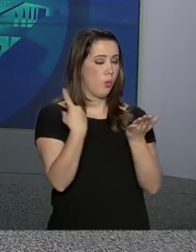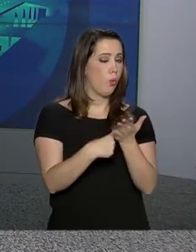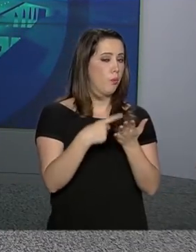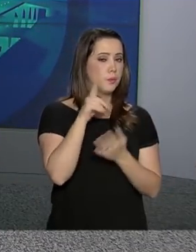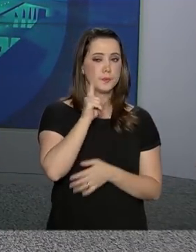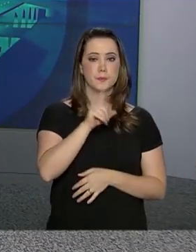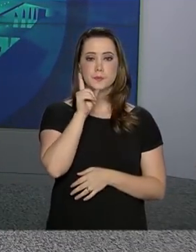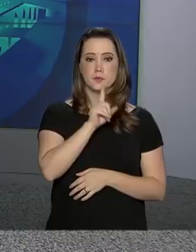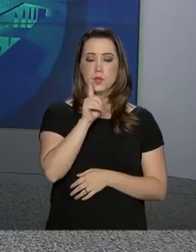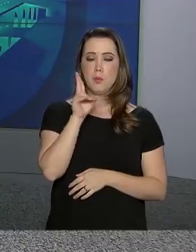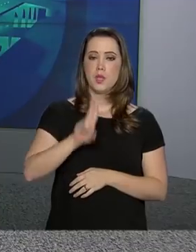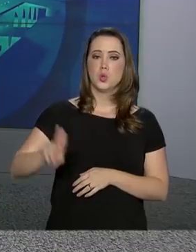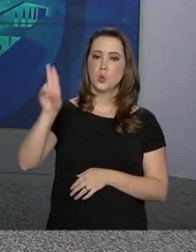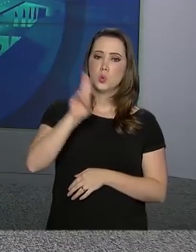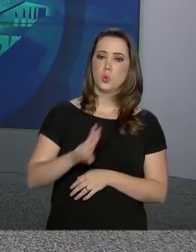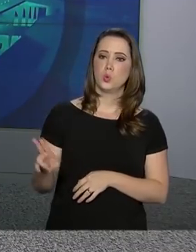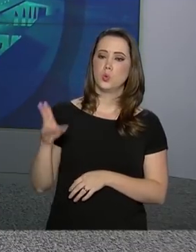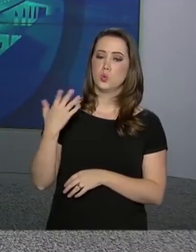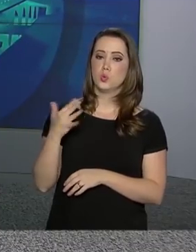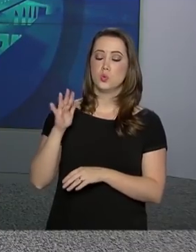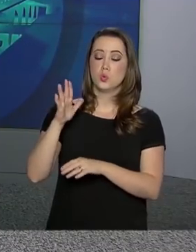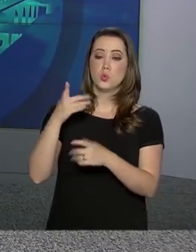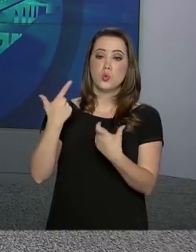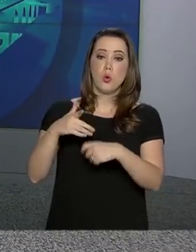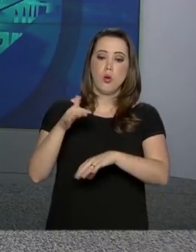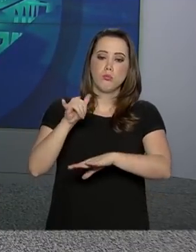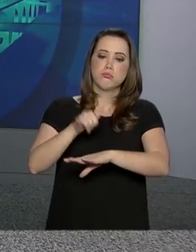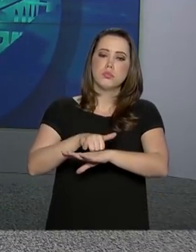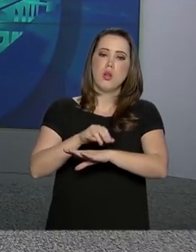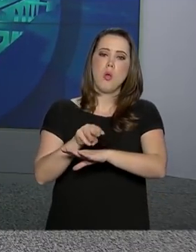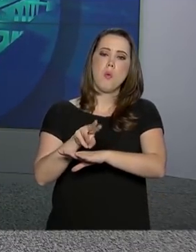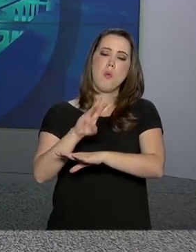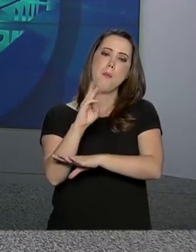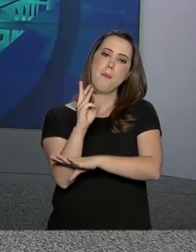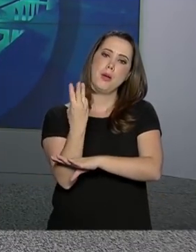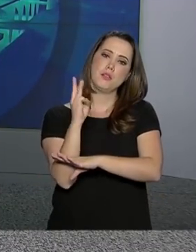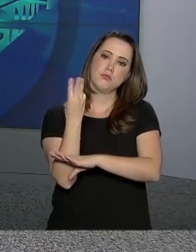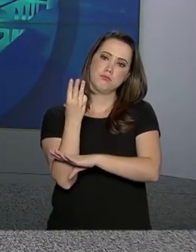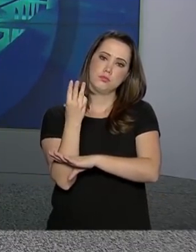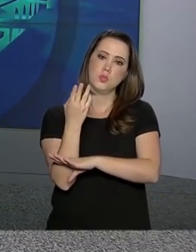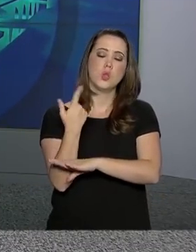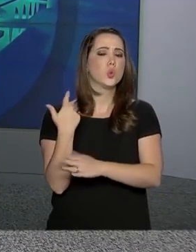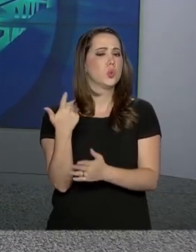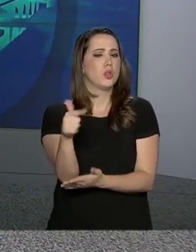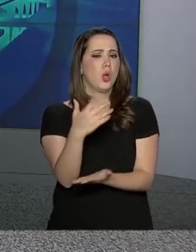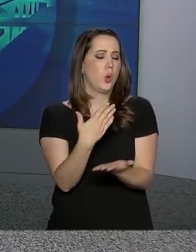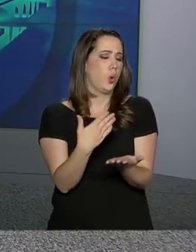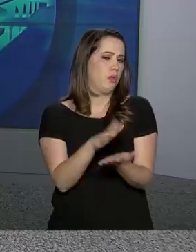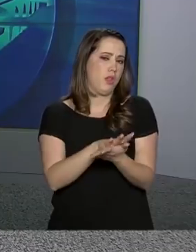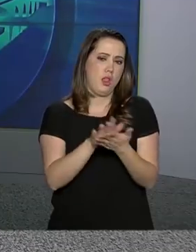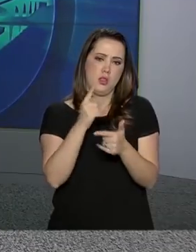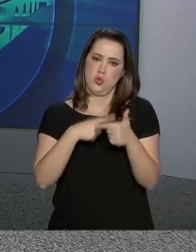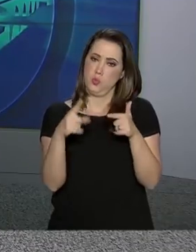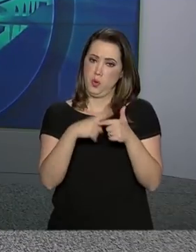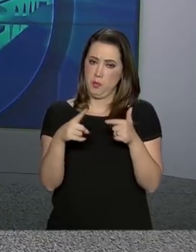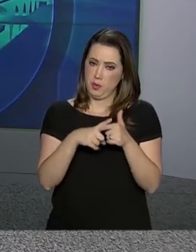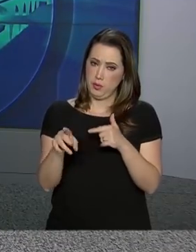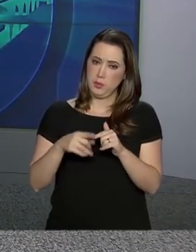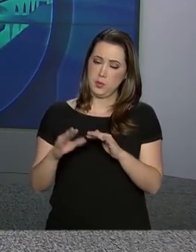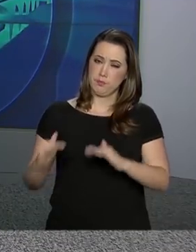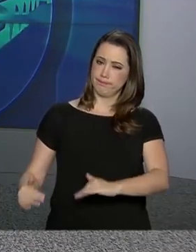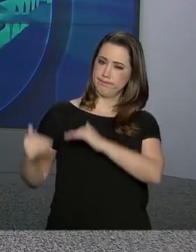os Estados Unidos para o uso comercial da base de Alcântara. Segundo o ministro, o acordo não compromete a soberania nacional e vai